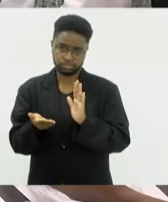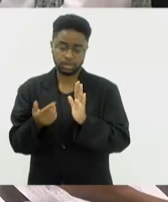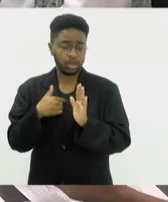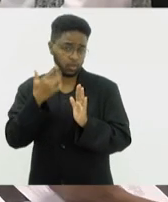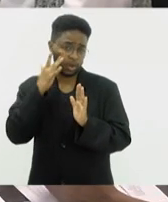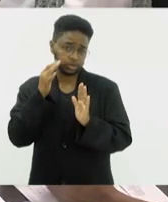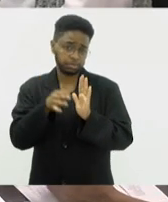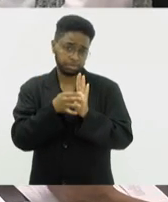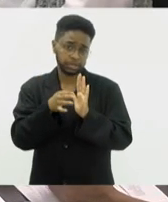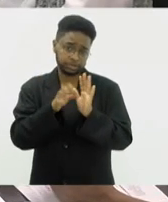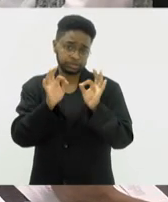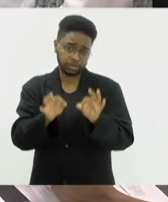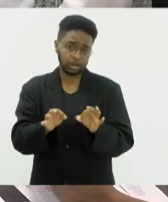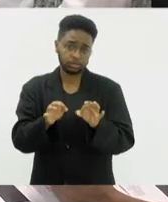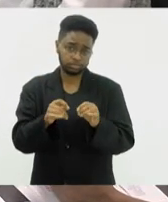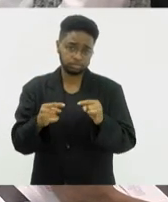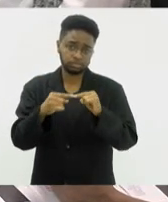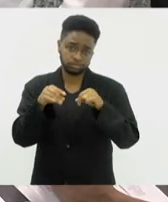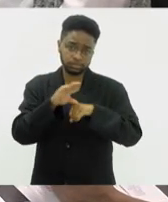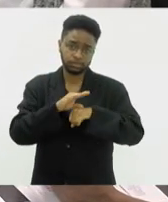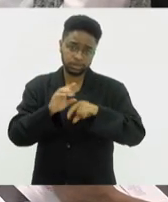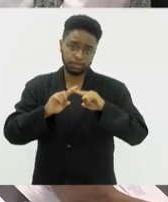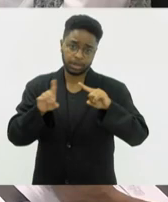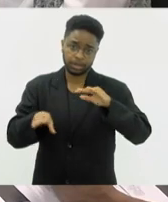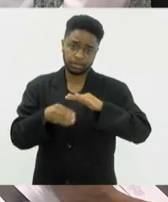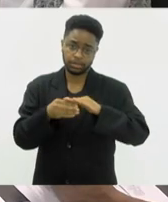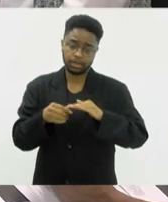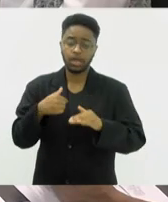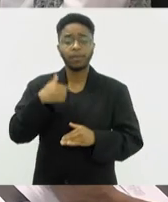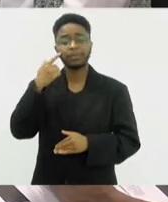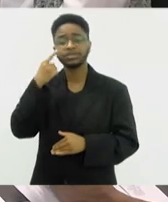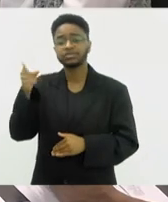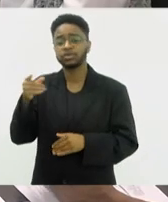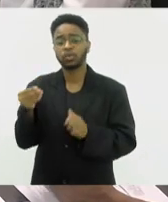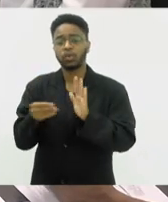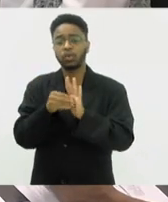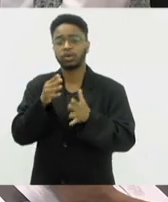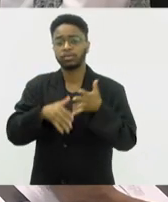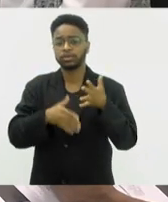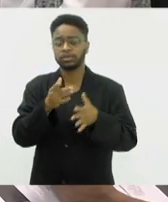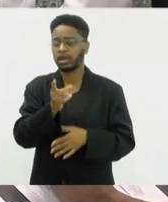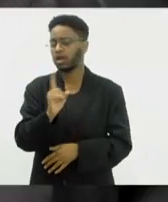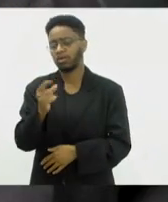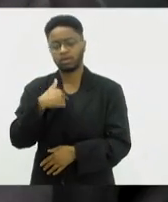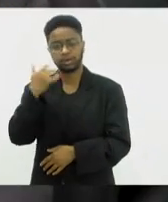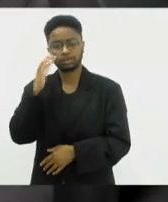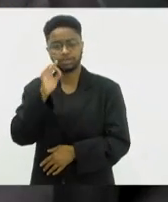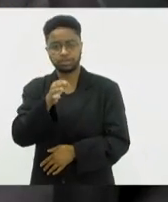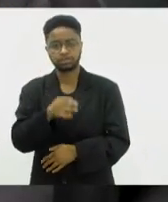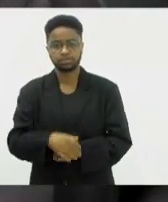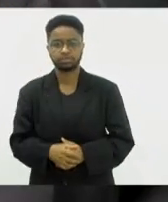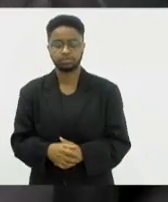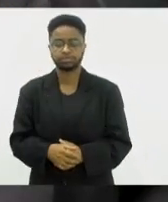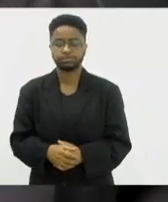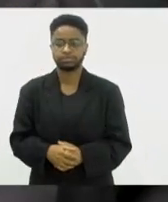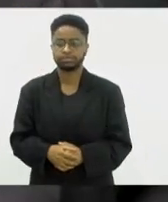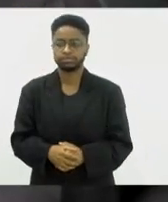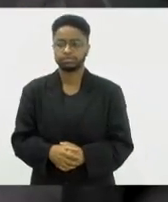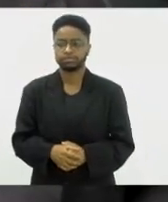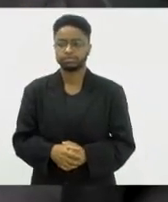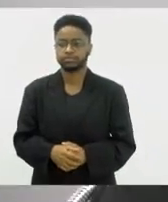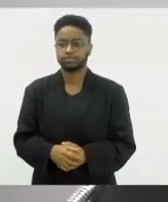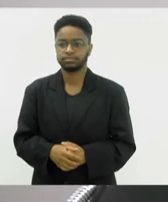está certo. Constitucionalidade com emendas. Bom, eu pensei que o senhor ia dar pela prejudicabilidade. Não, acho que está certo. Bom,